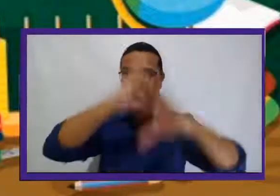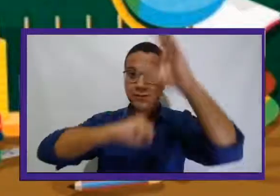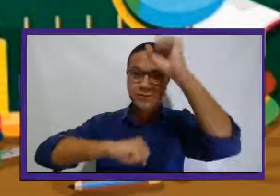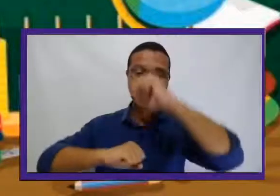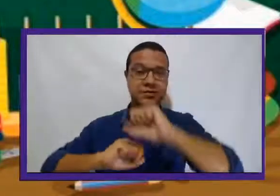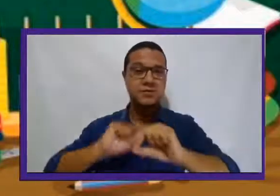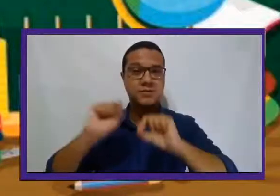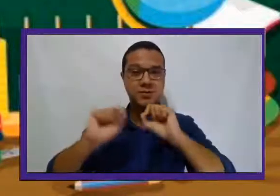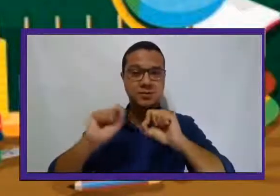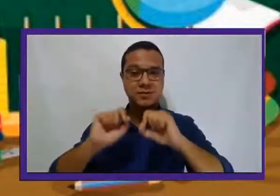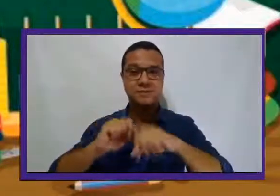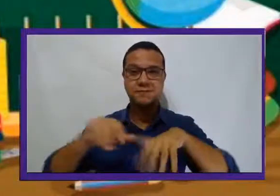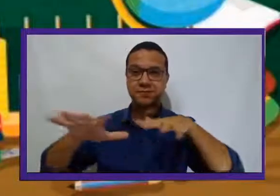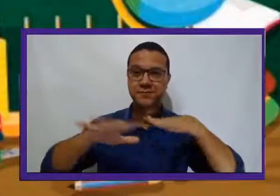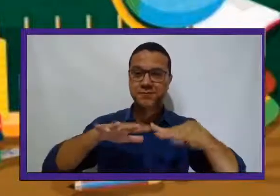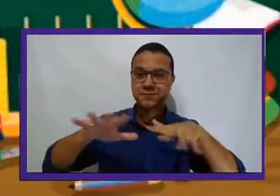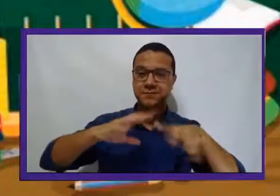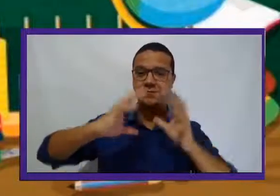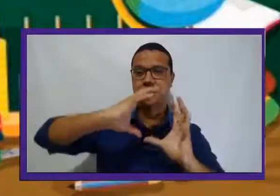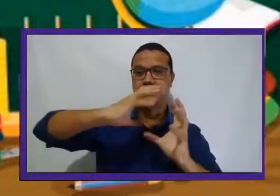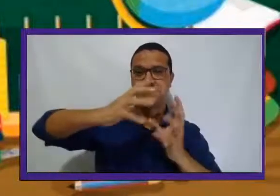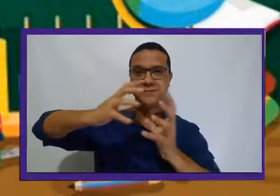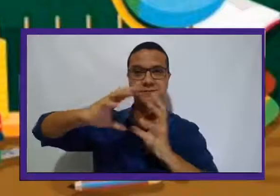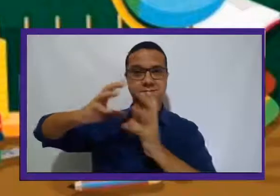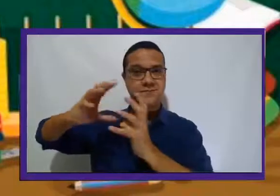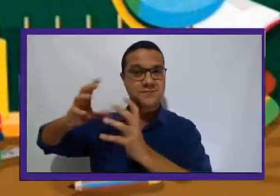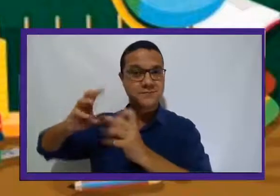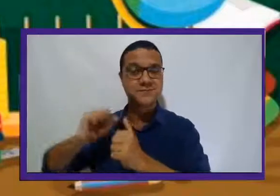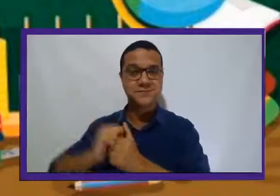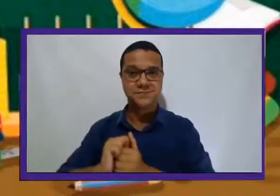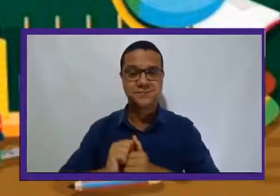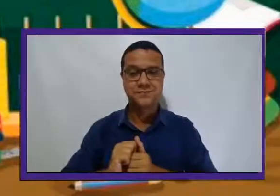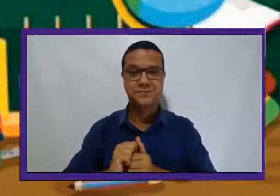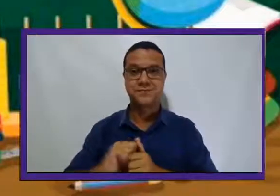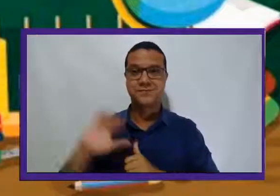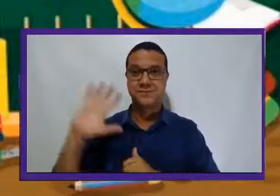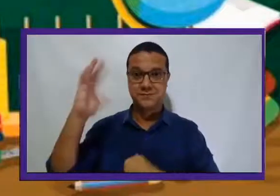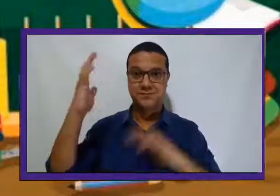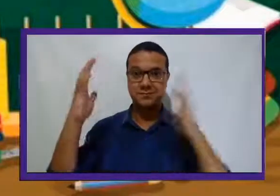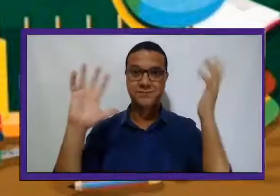aprender sobre o movimento dos astros E os eventos da natureza